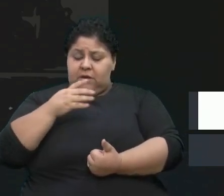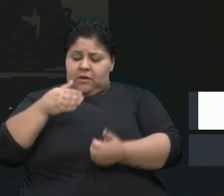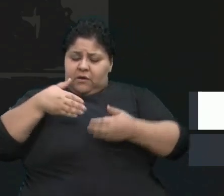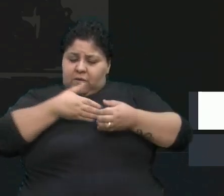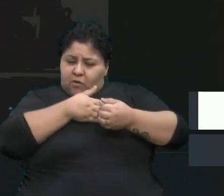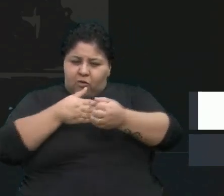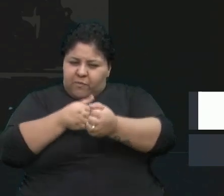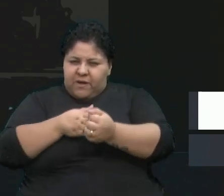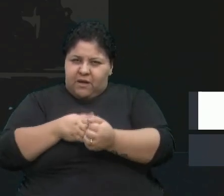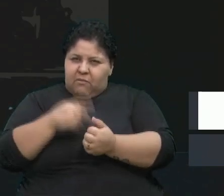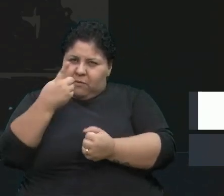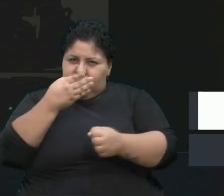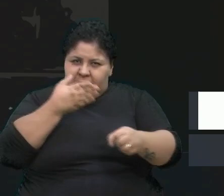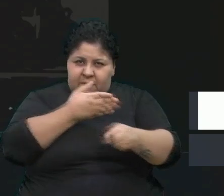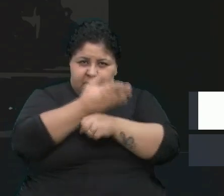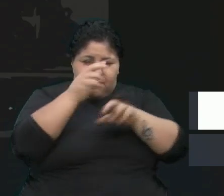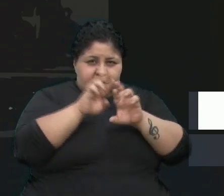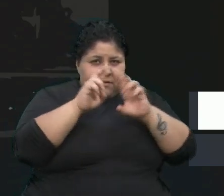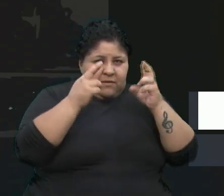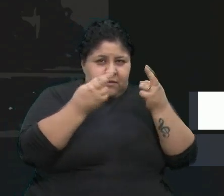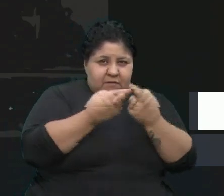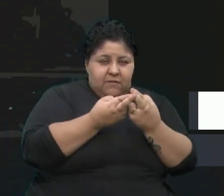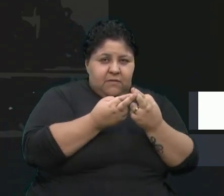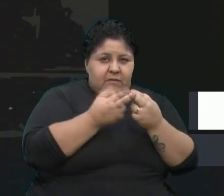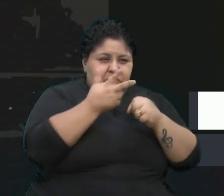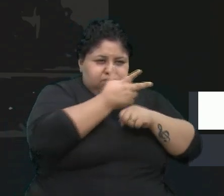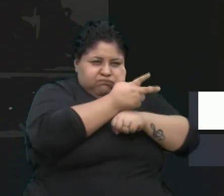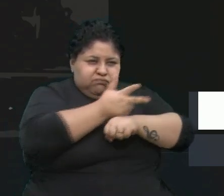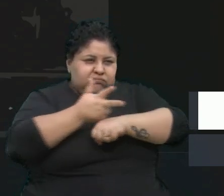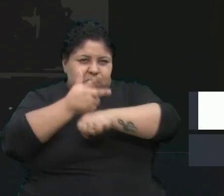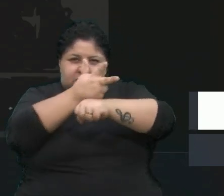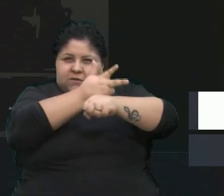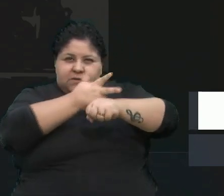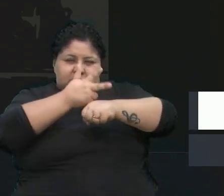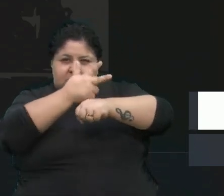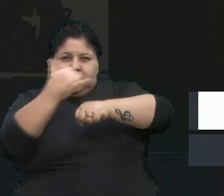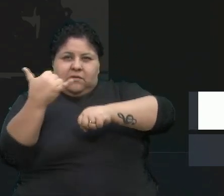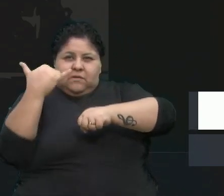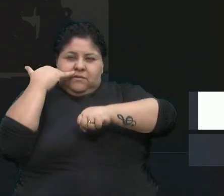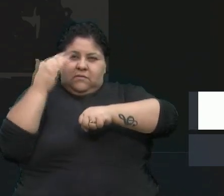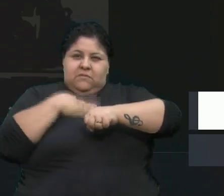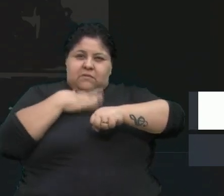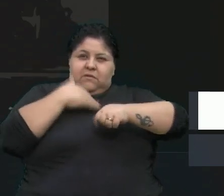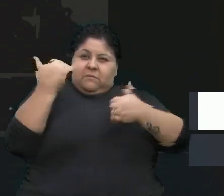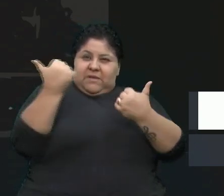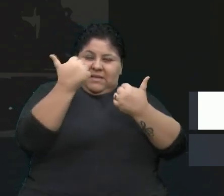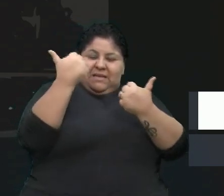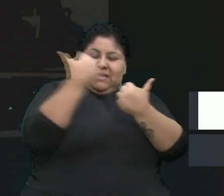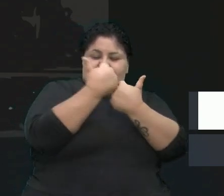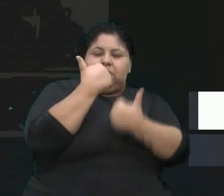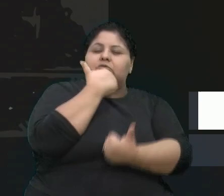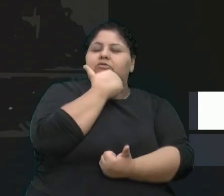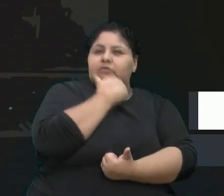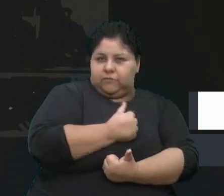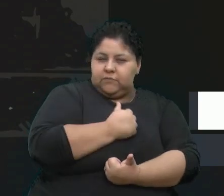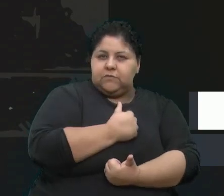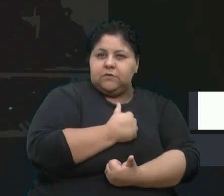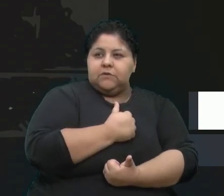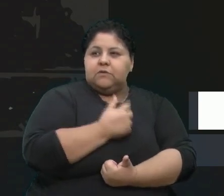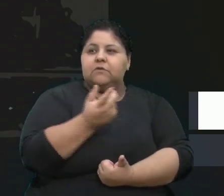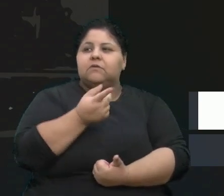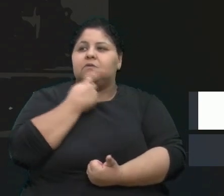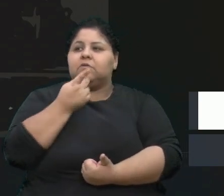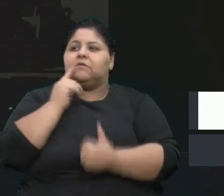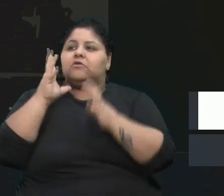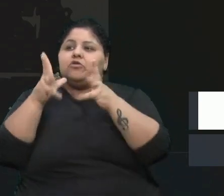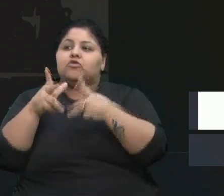reunião através de uma videochamada com a Sandra, minha assessora. Eu pedi para que ela fizesse, e dizer que tudo que